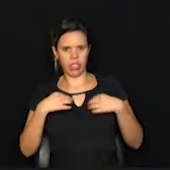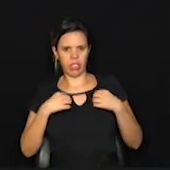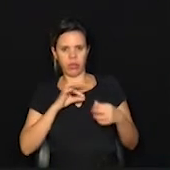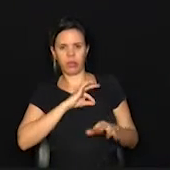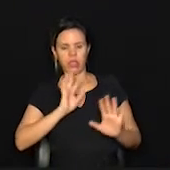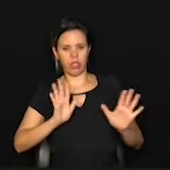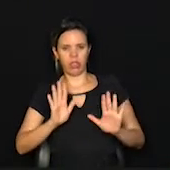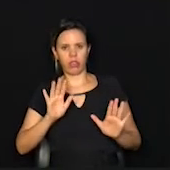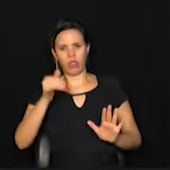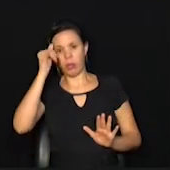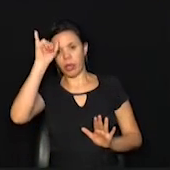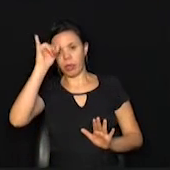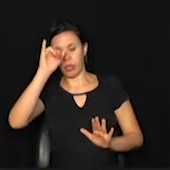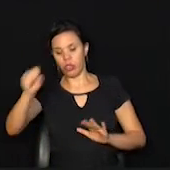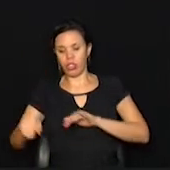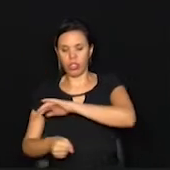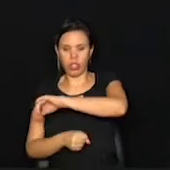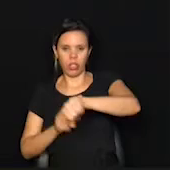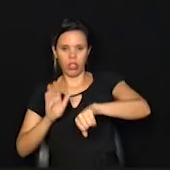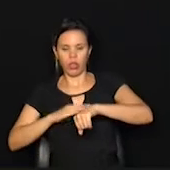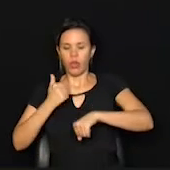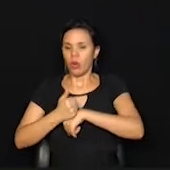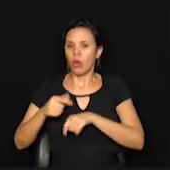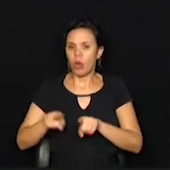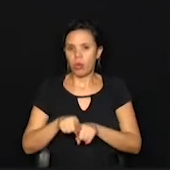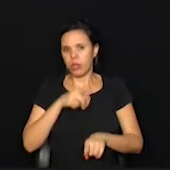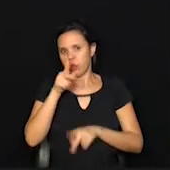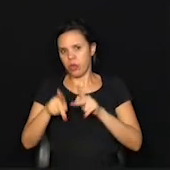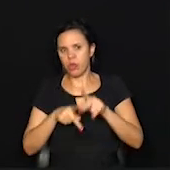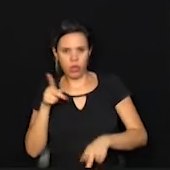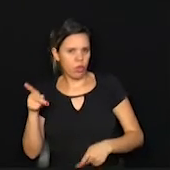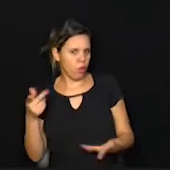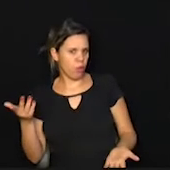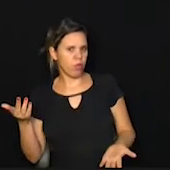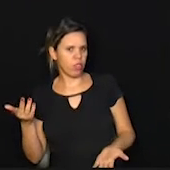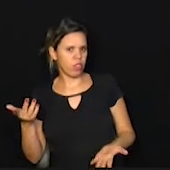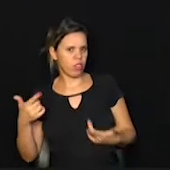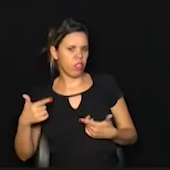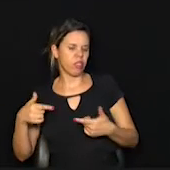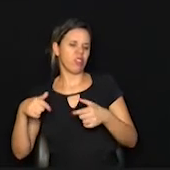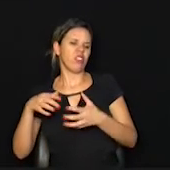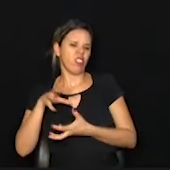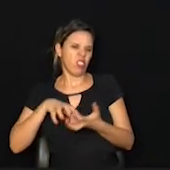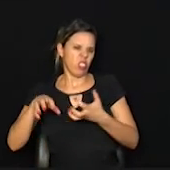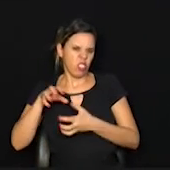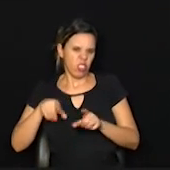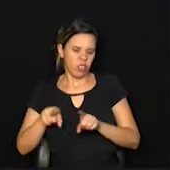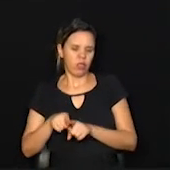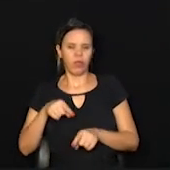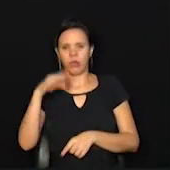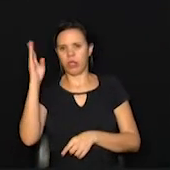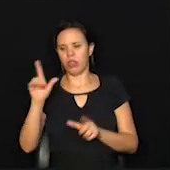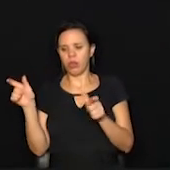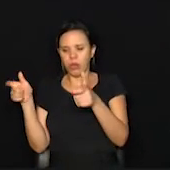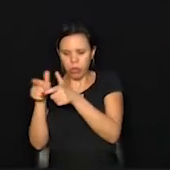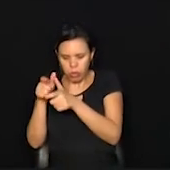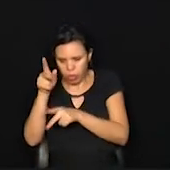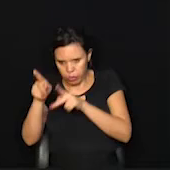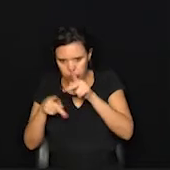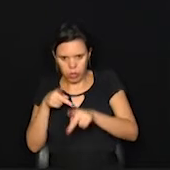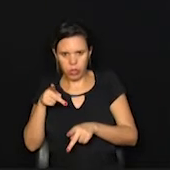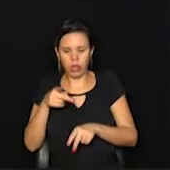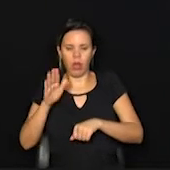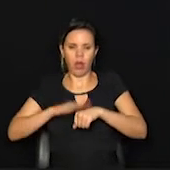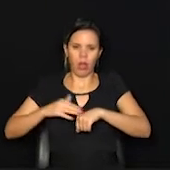foi para impedir porque o seguinte Os Comunistas no Brasil a força minoritária o golpe de 64